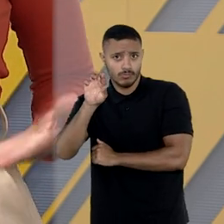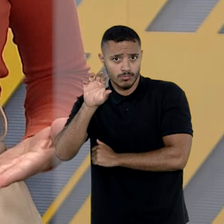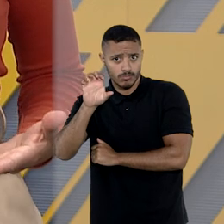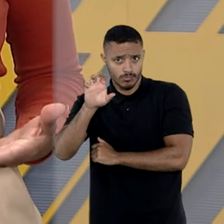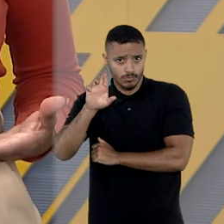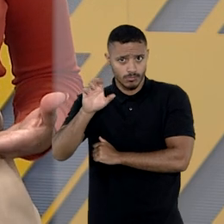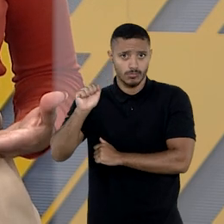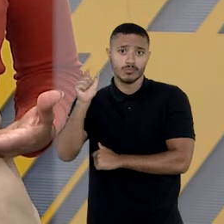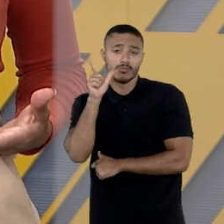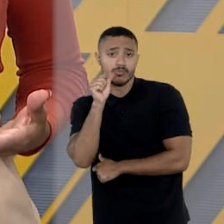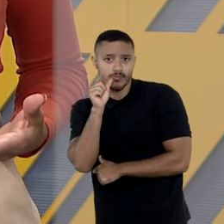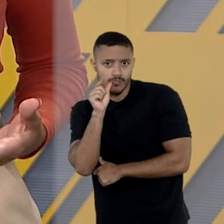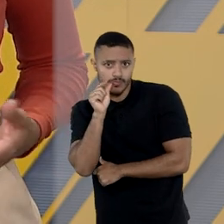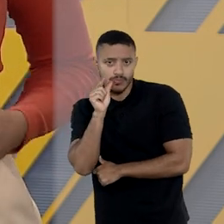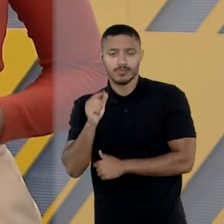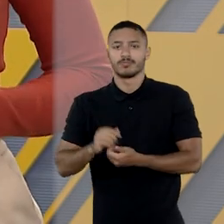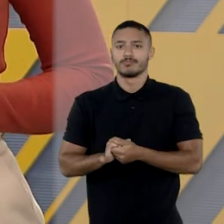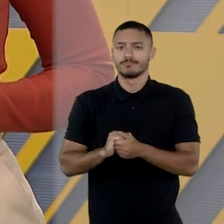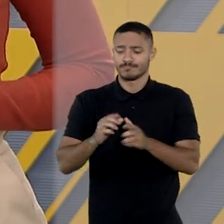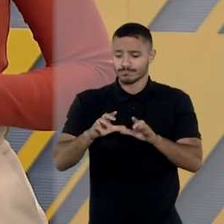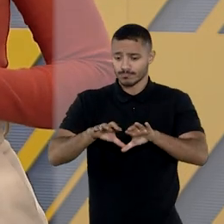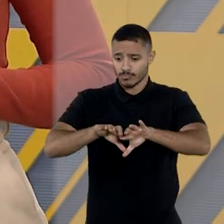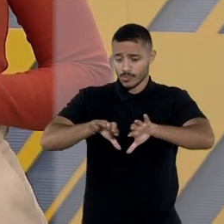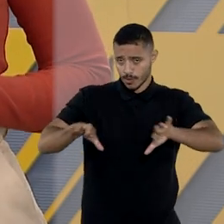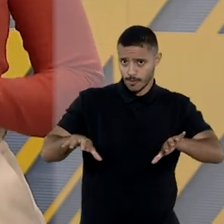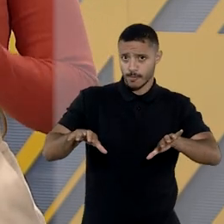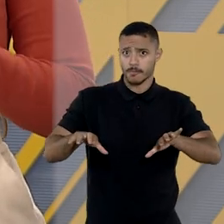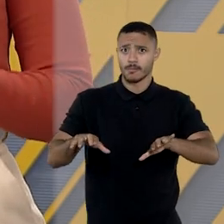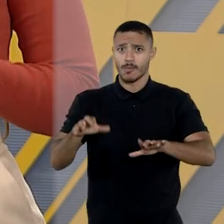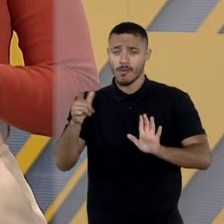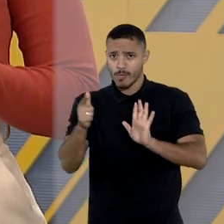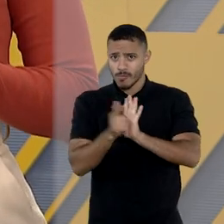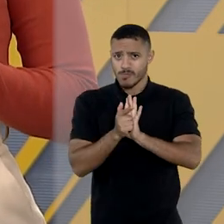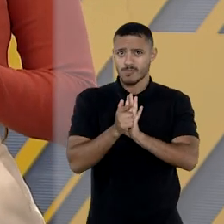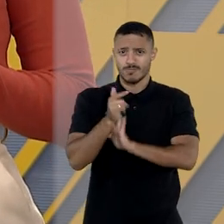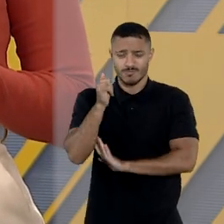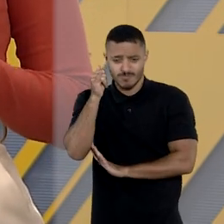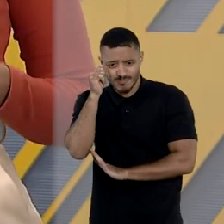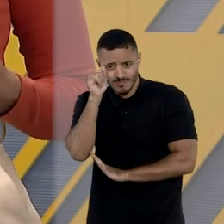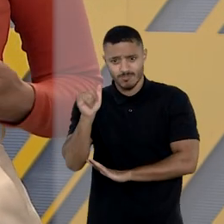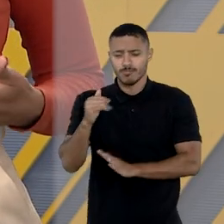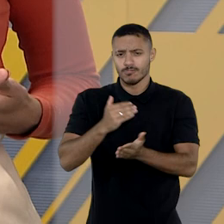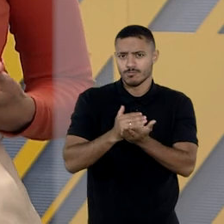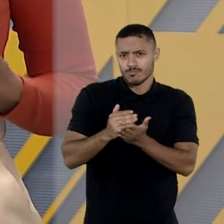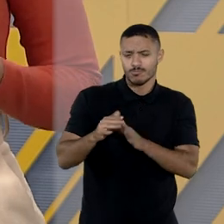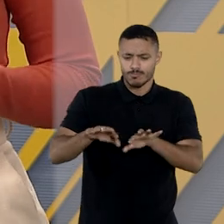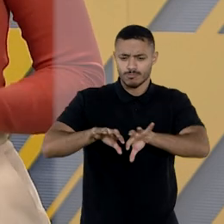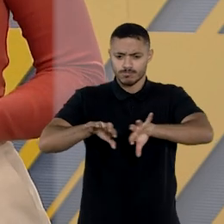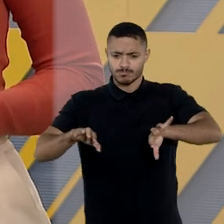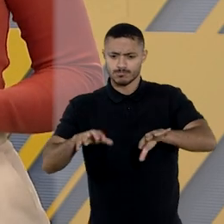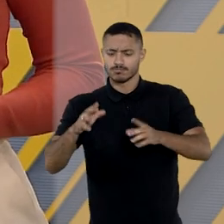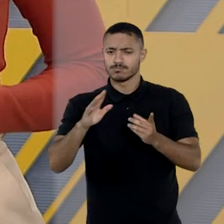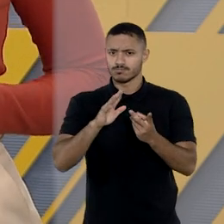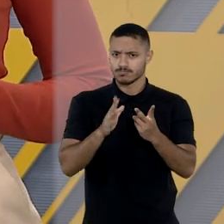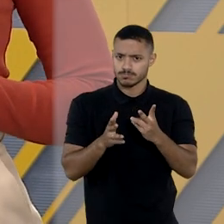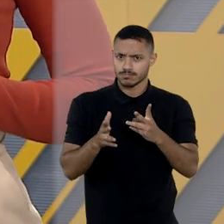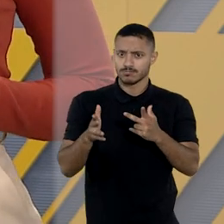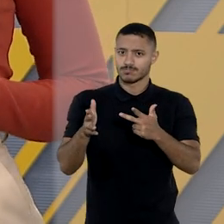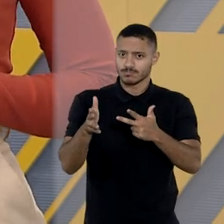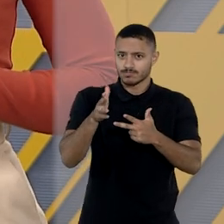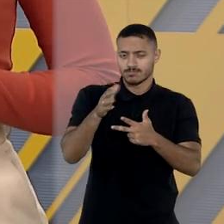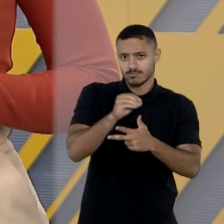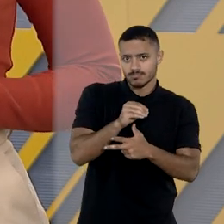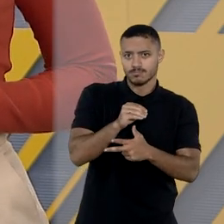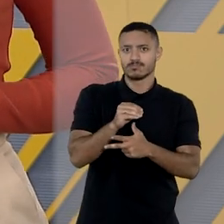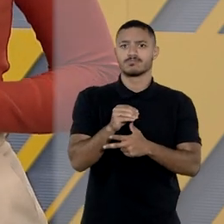Colégio, em Alagoas. O colegiado afastou a alegação de violação ao princípio da separação dos poderes ao